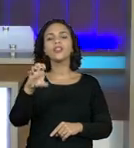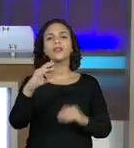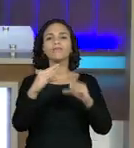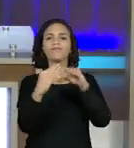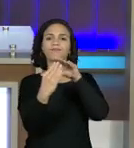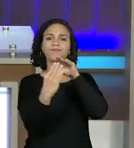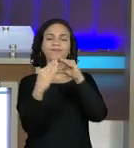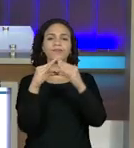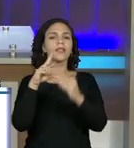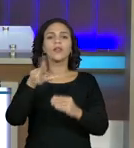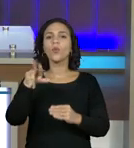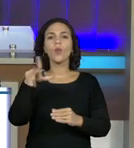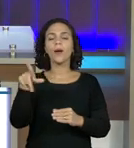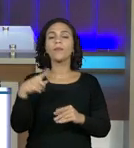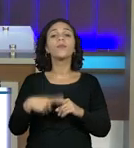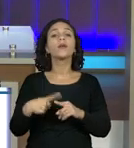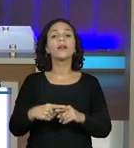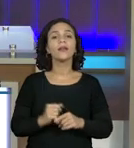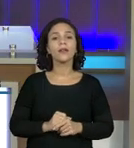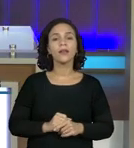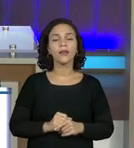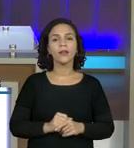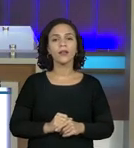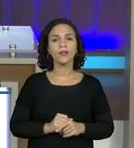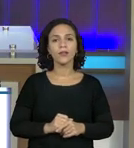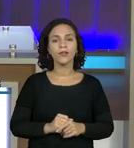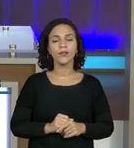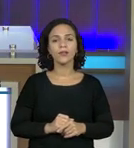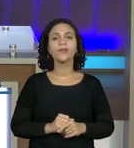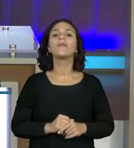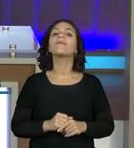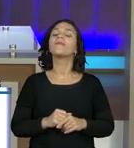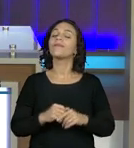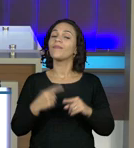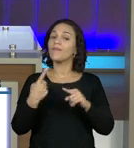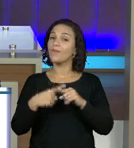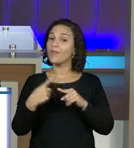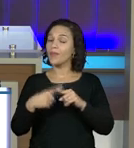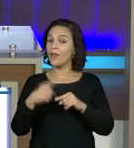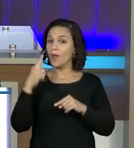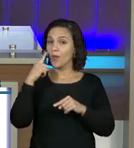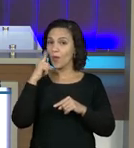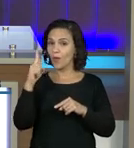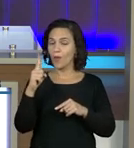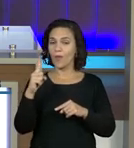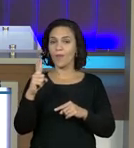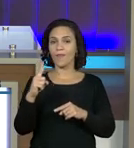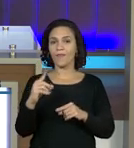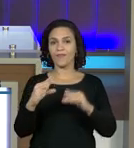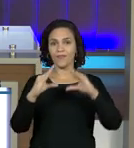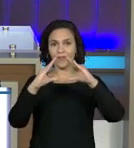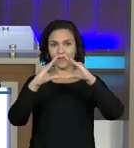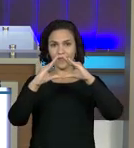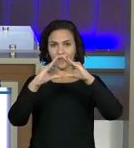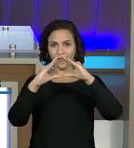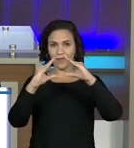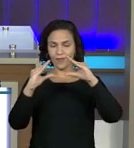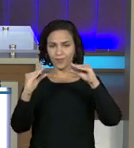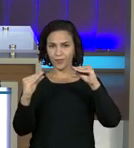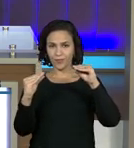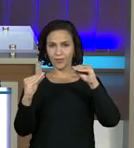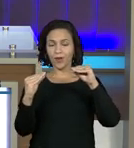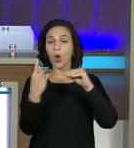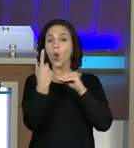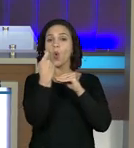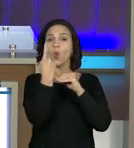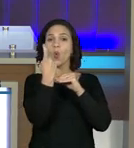Ah, tem gente falando lá, ó. Exato, lembra que eu falei no comecinho? As pirâmides todas, os vértices se juntam em um